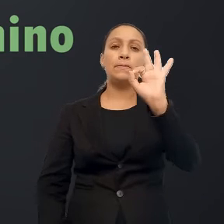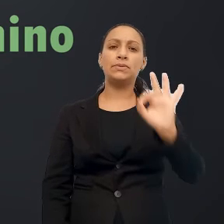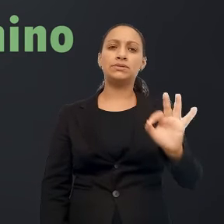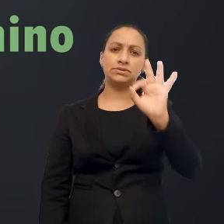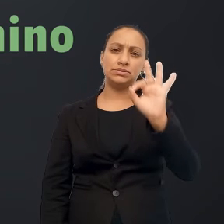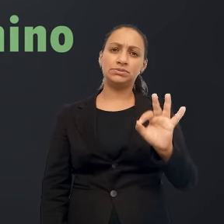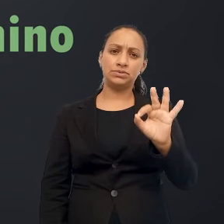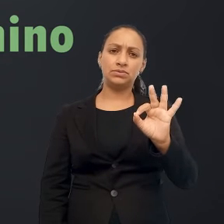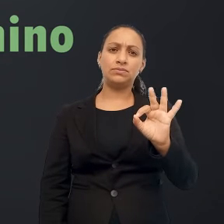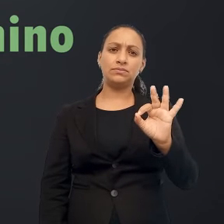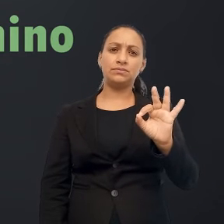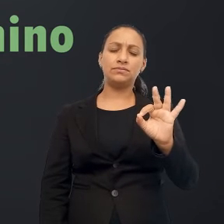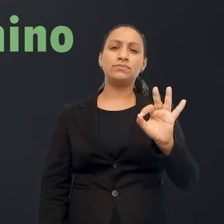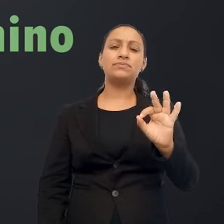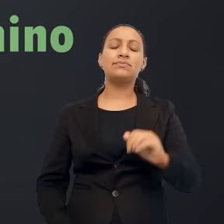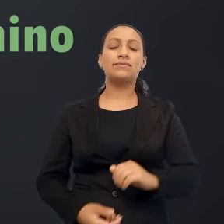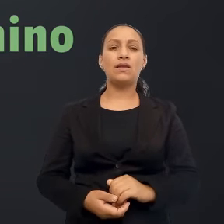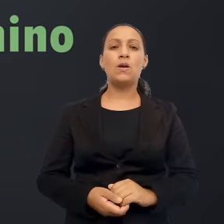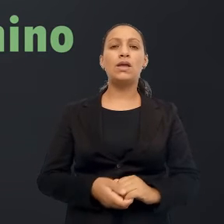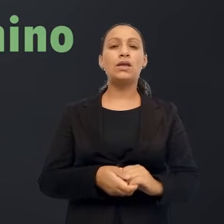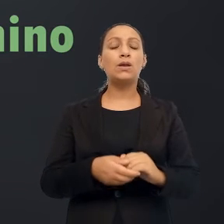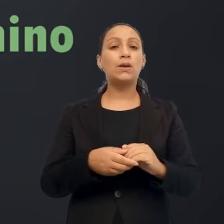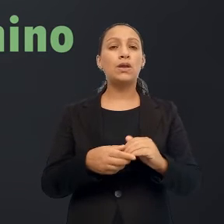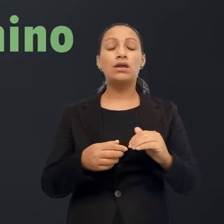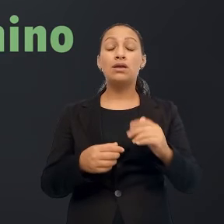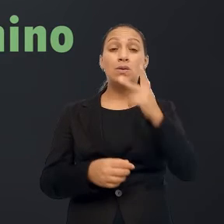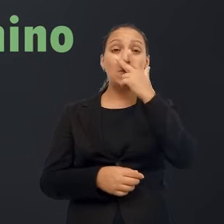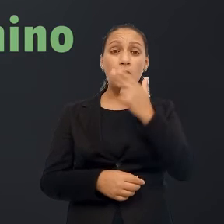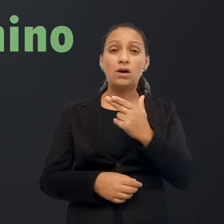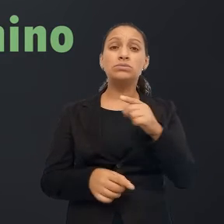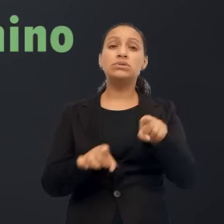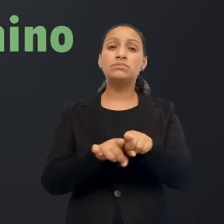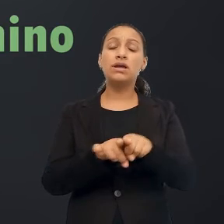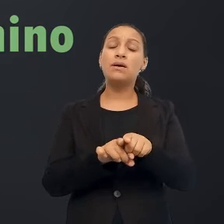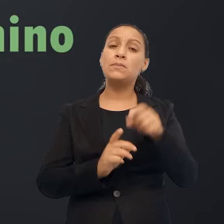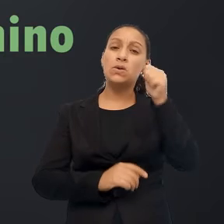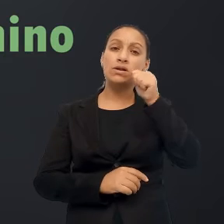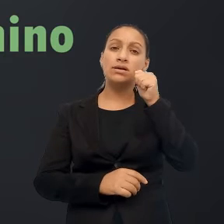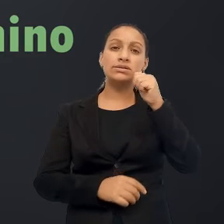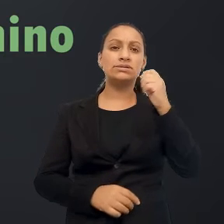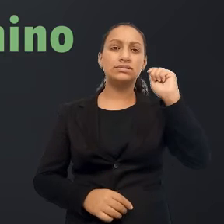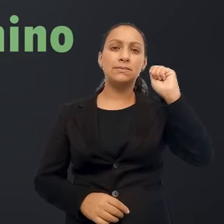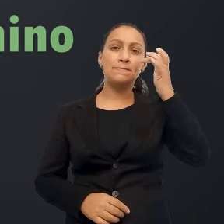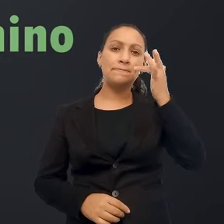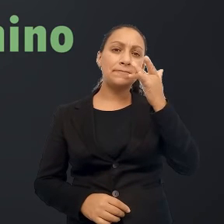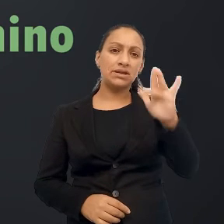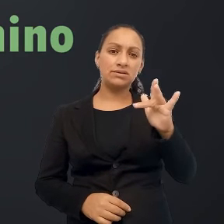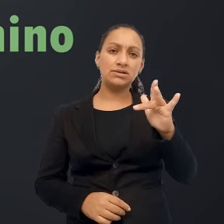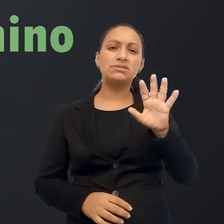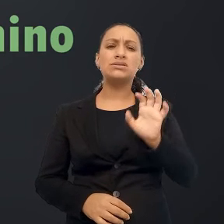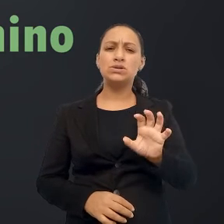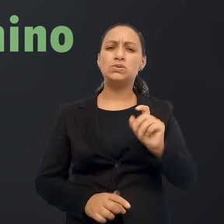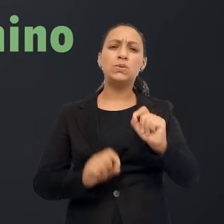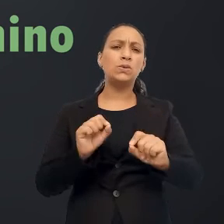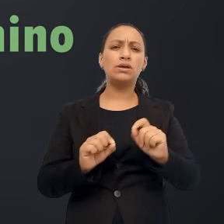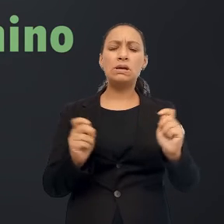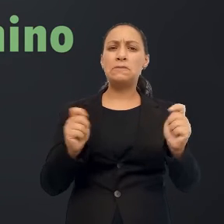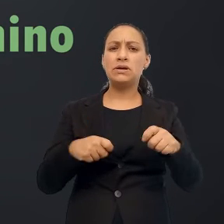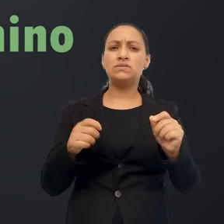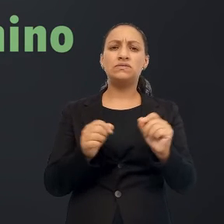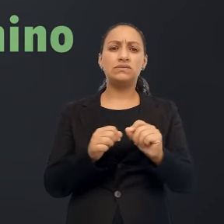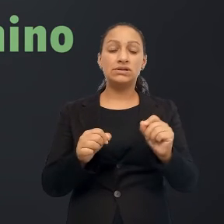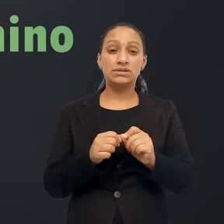percentual no mínimo igual ao de mulheres brancas. Isso, o que a gente pode fazer? A